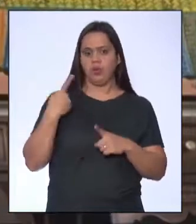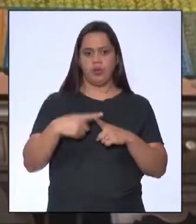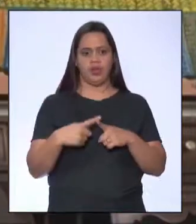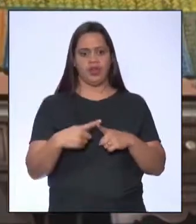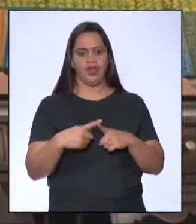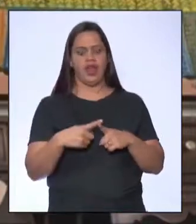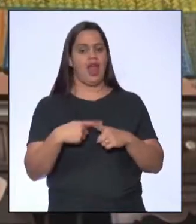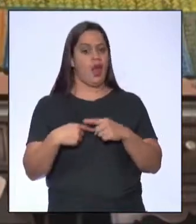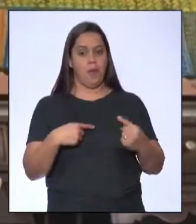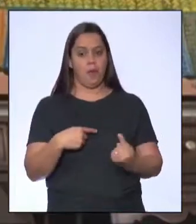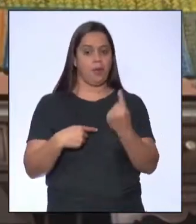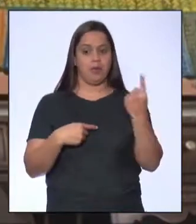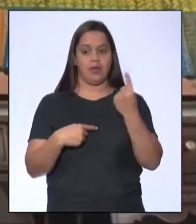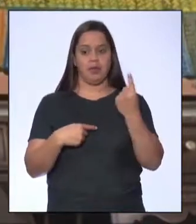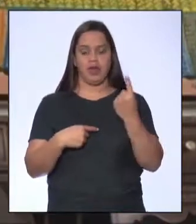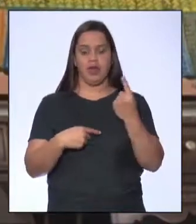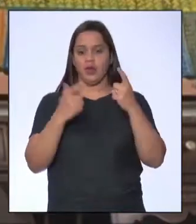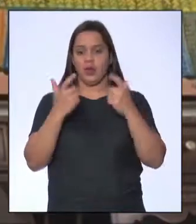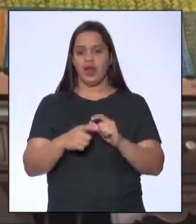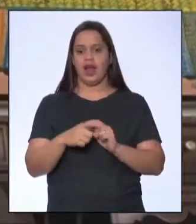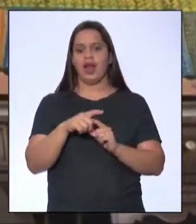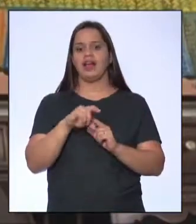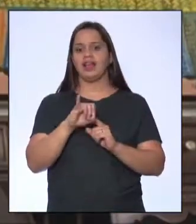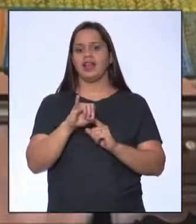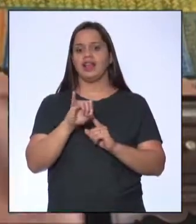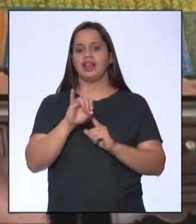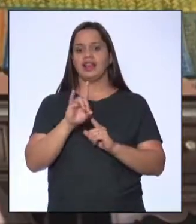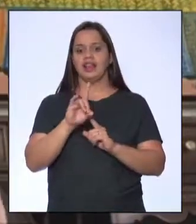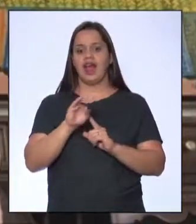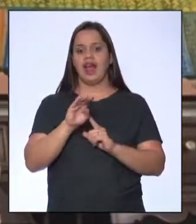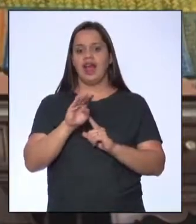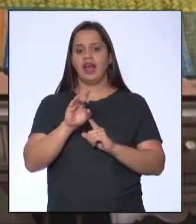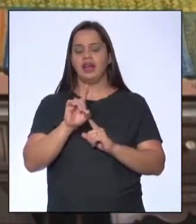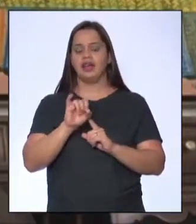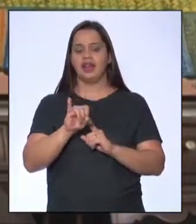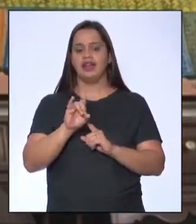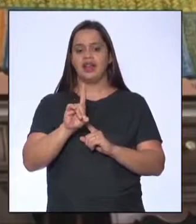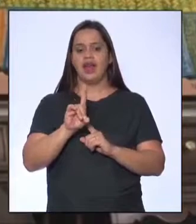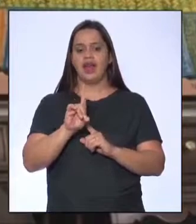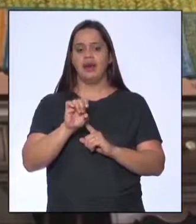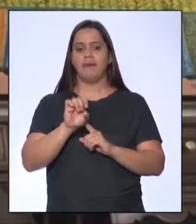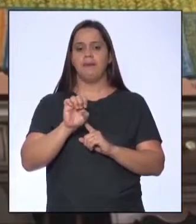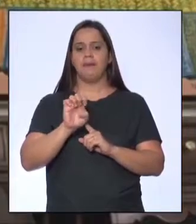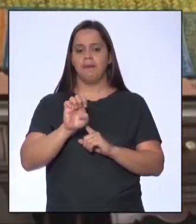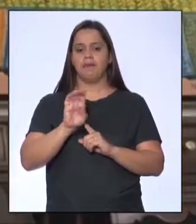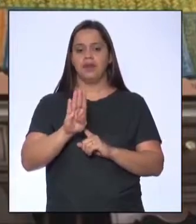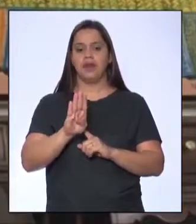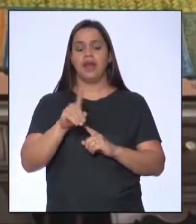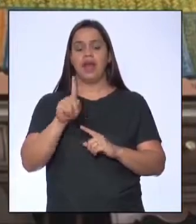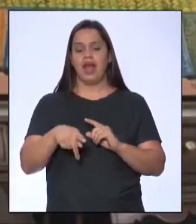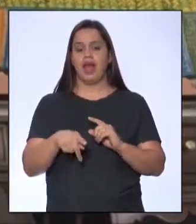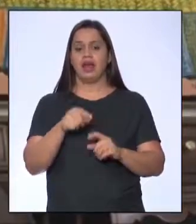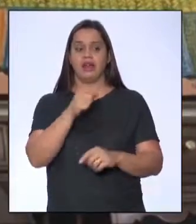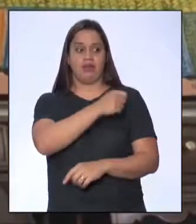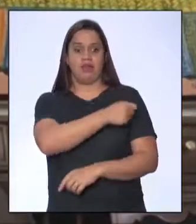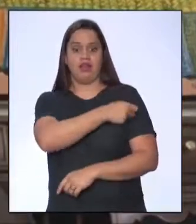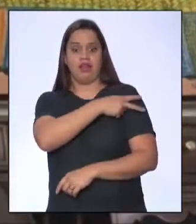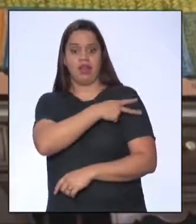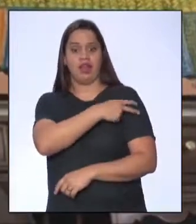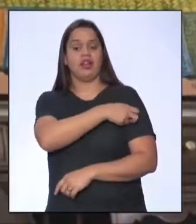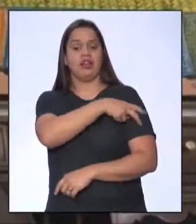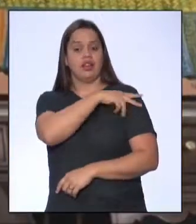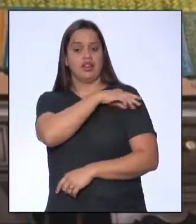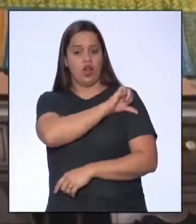lugar do IDEB foi de Goiás, viu? No ensino médio e no Fundamental 2. Mas é uma idade, uma faixa